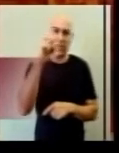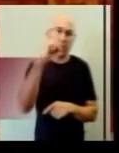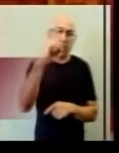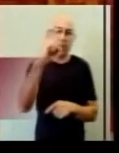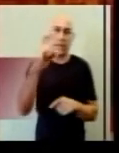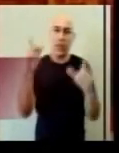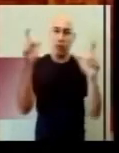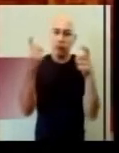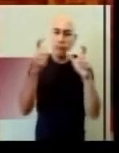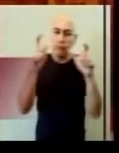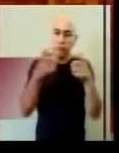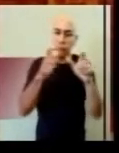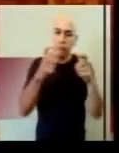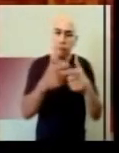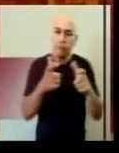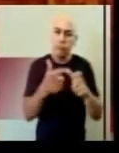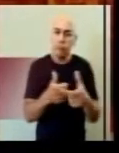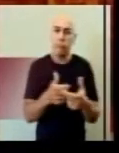realmente desses